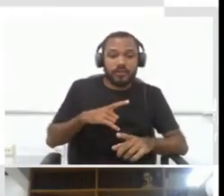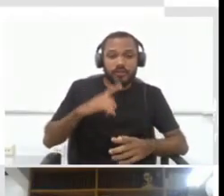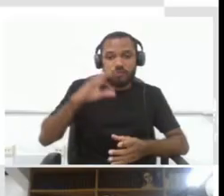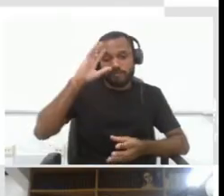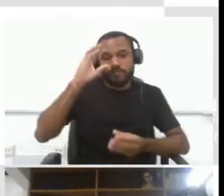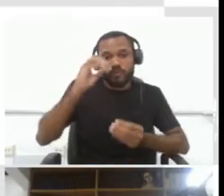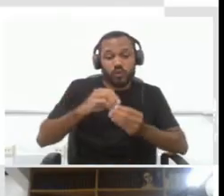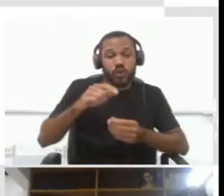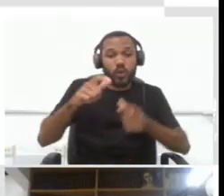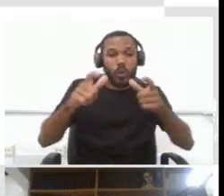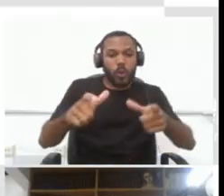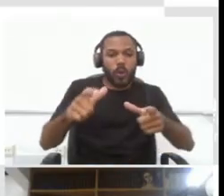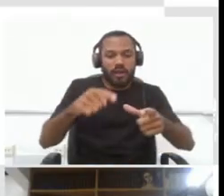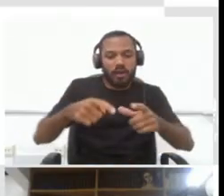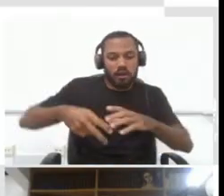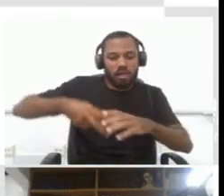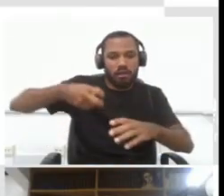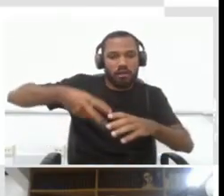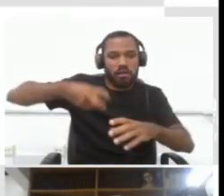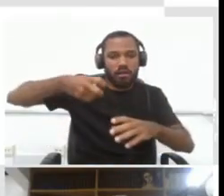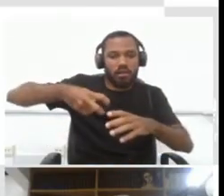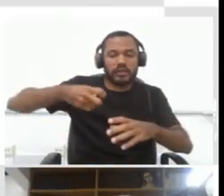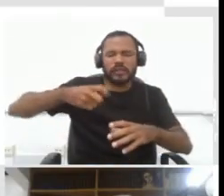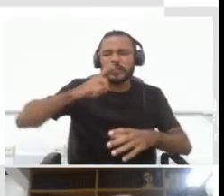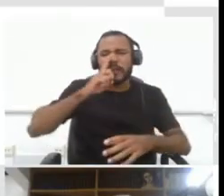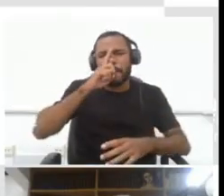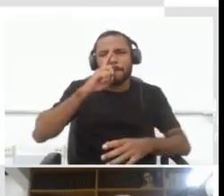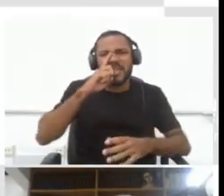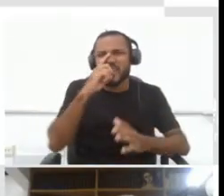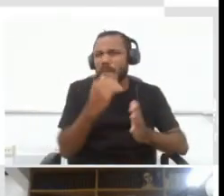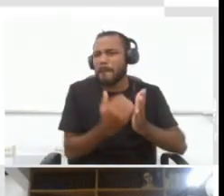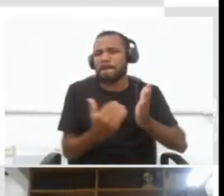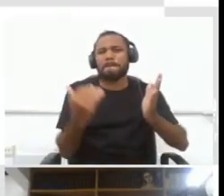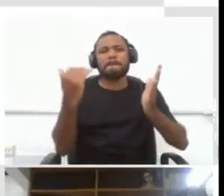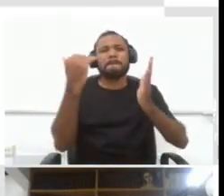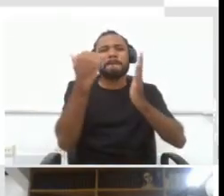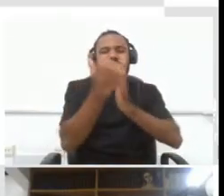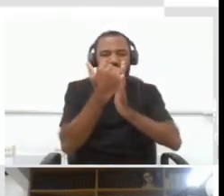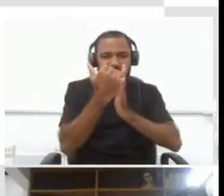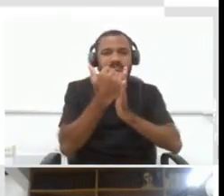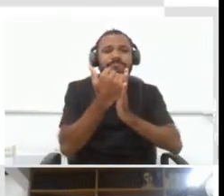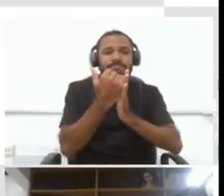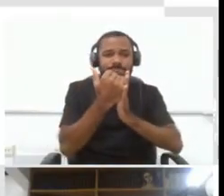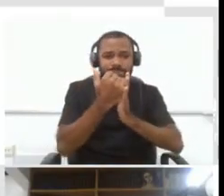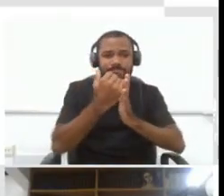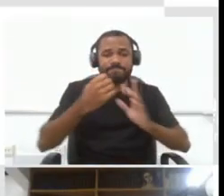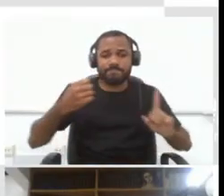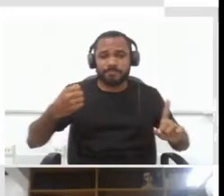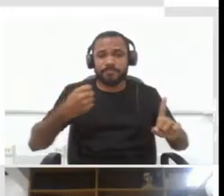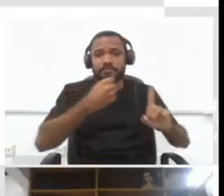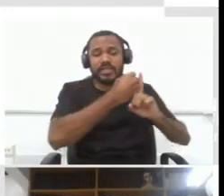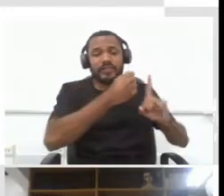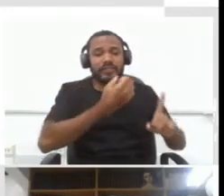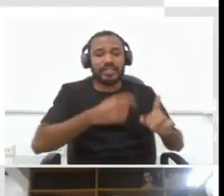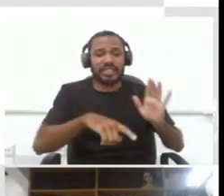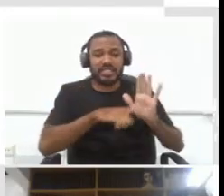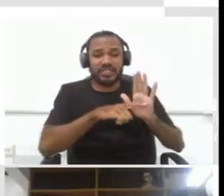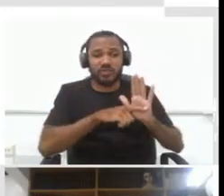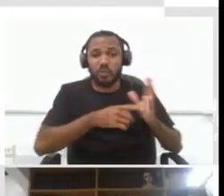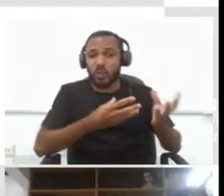risco máximo, com registro de 18 impactos negativos, 4 dos quais de alta magnitude.